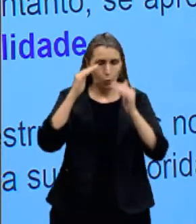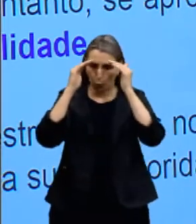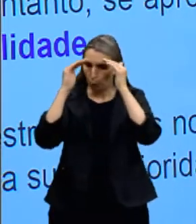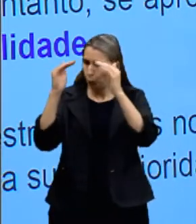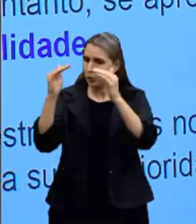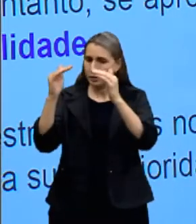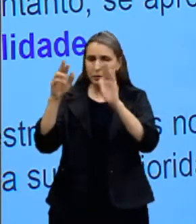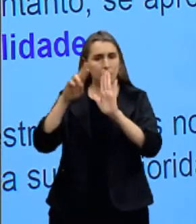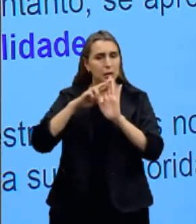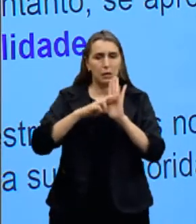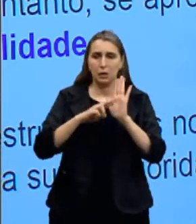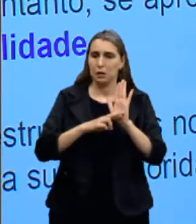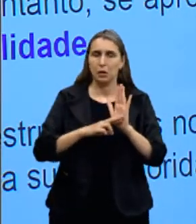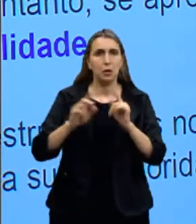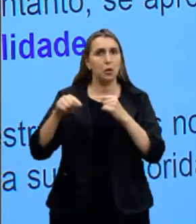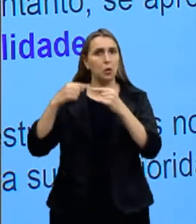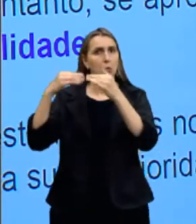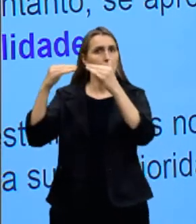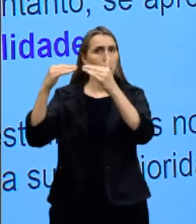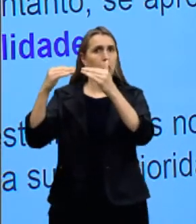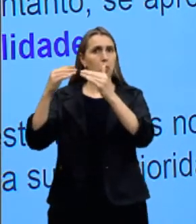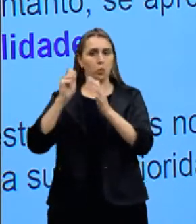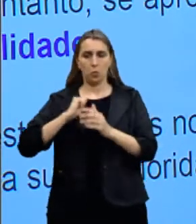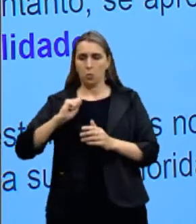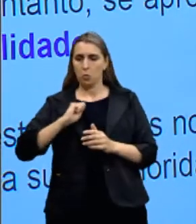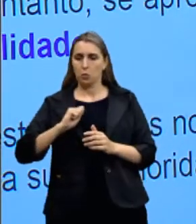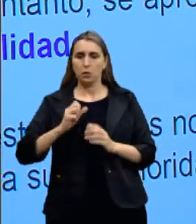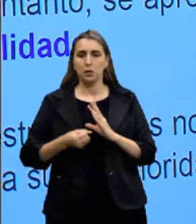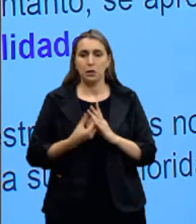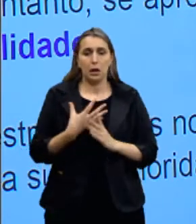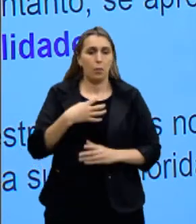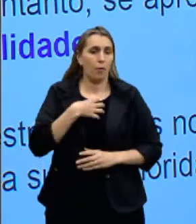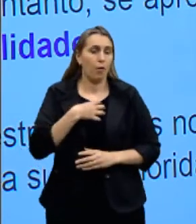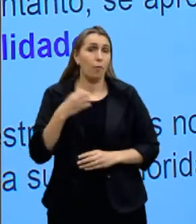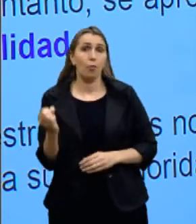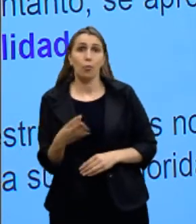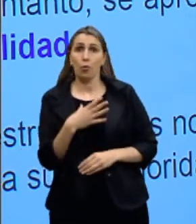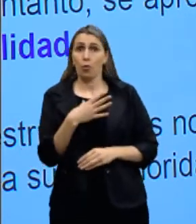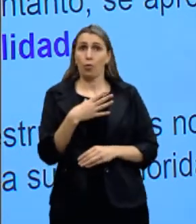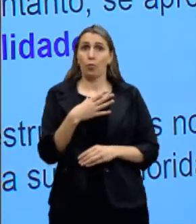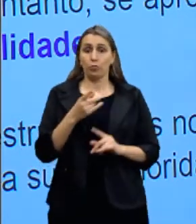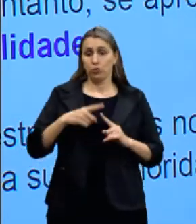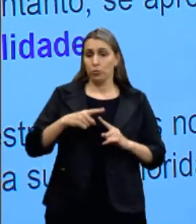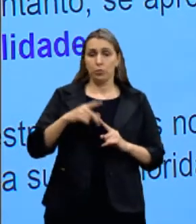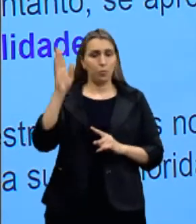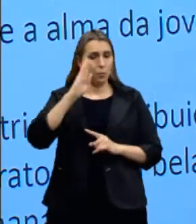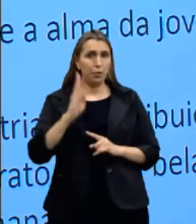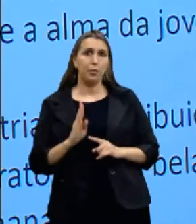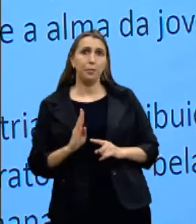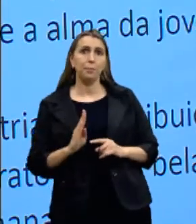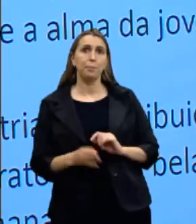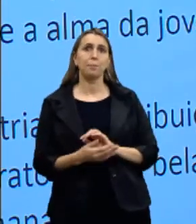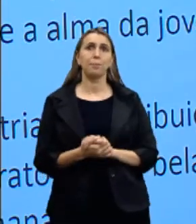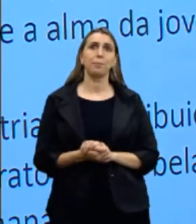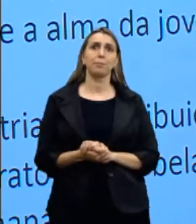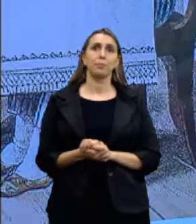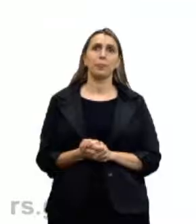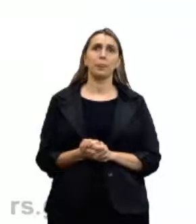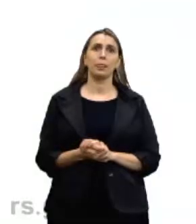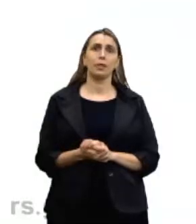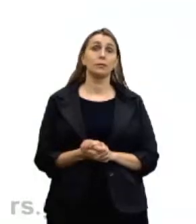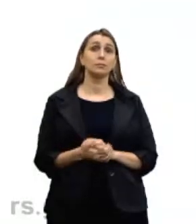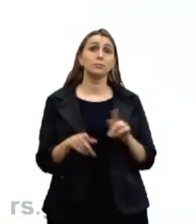né de evolução artística de criar uma tendência tipicamente brasileira tá